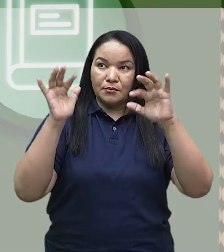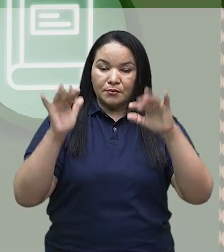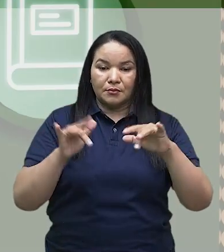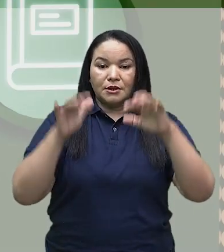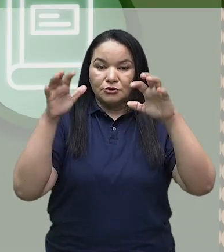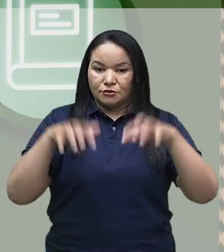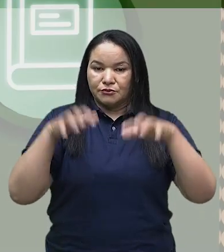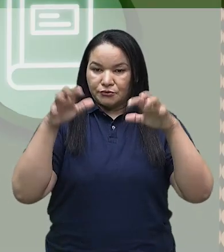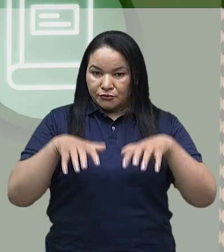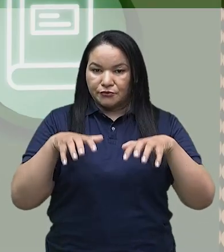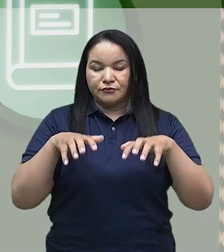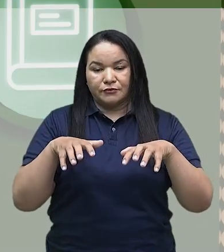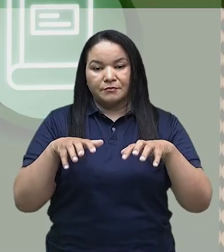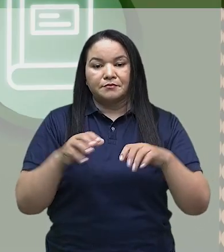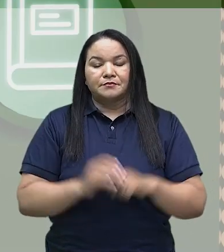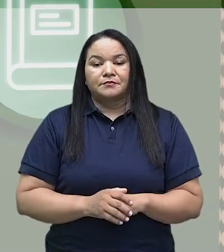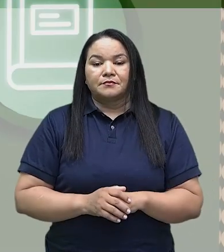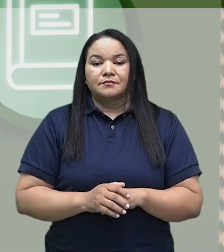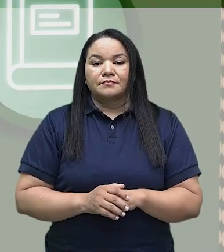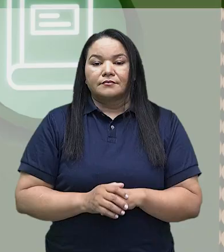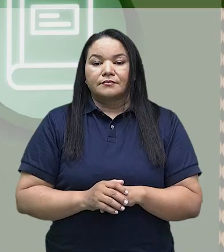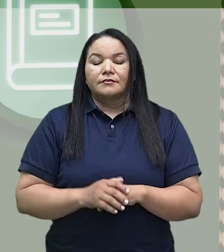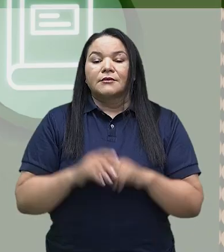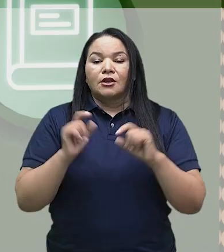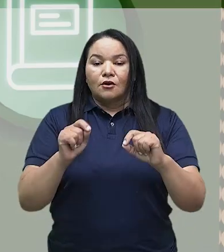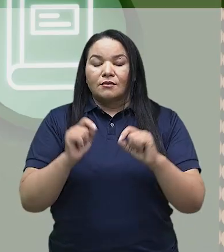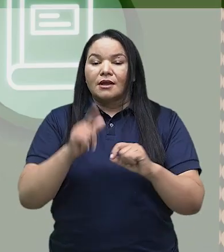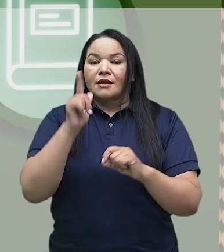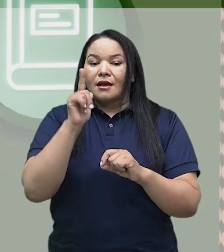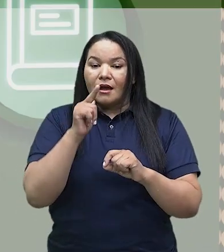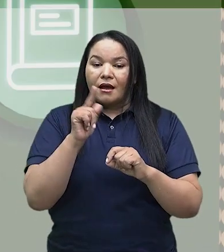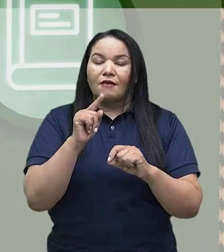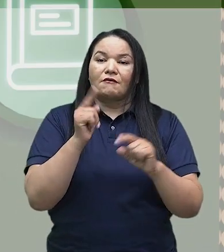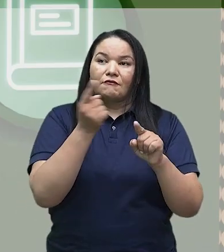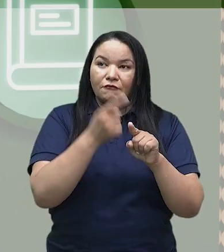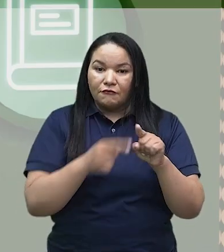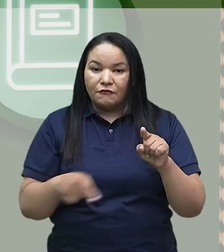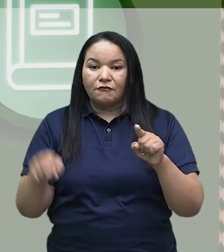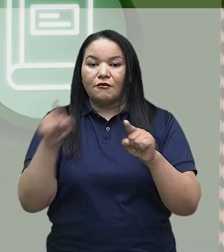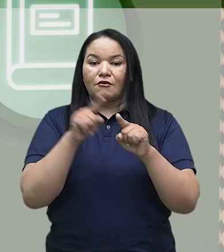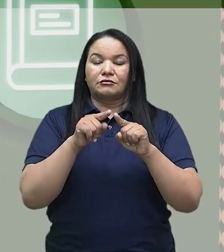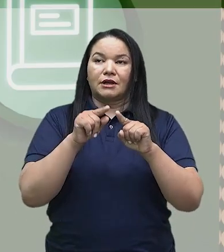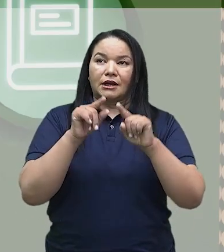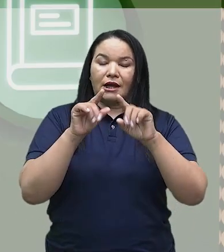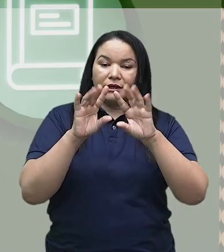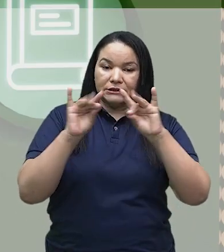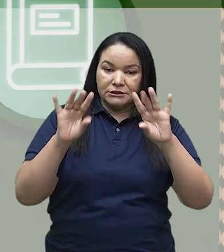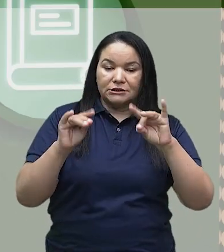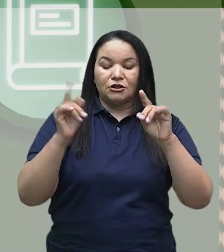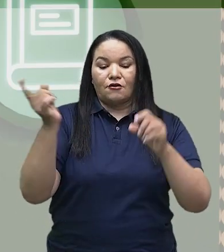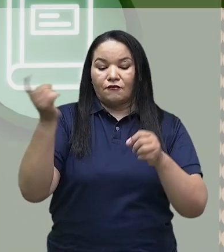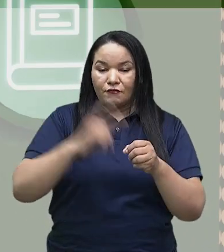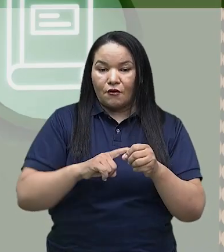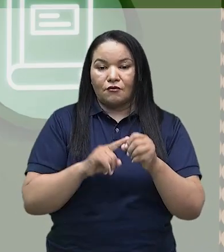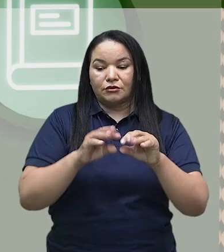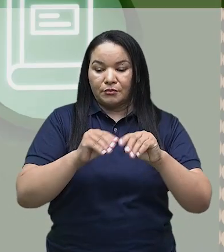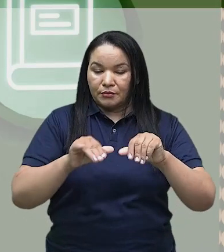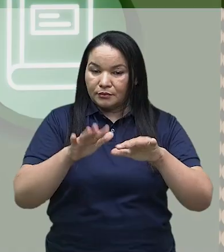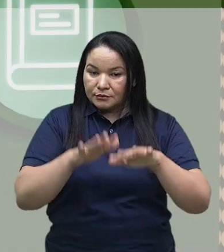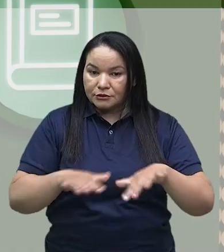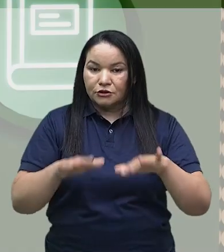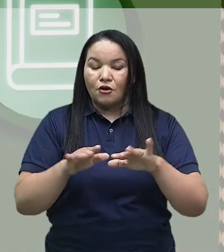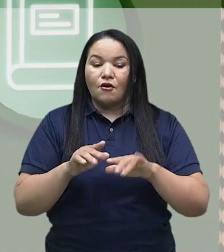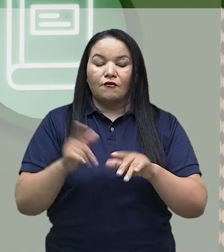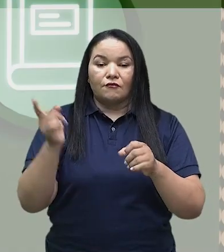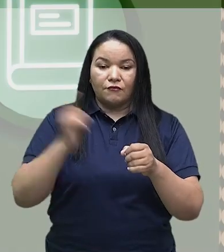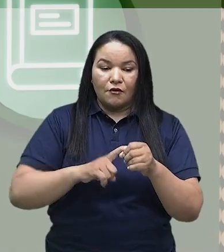de chuva, que nada mais é do que o retorno da água líquida para a superfície. Volta para os